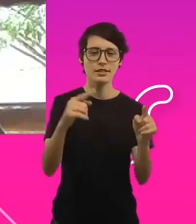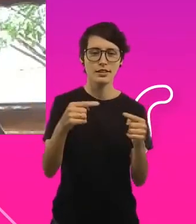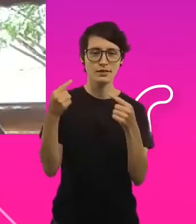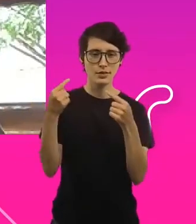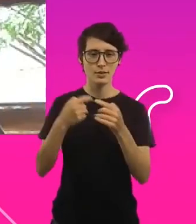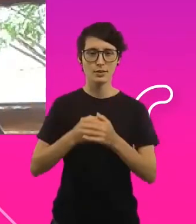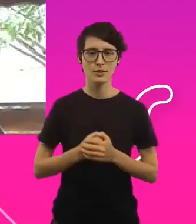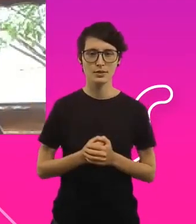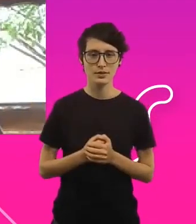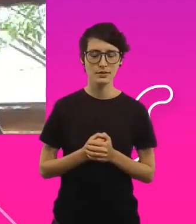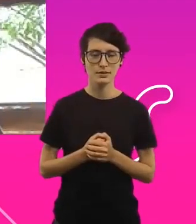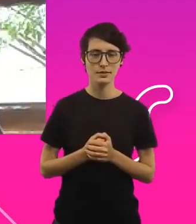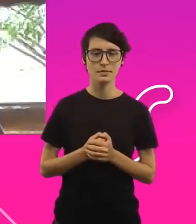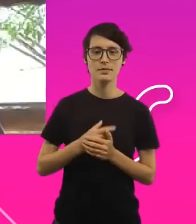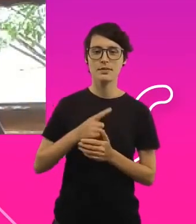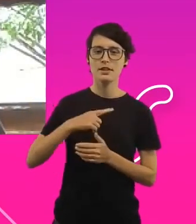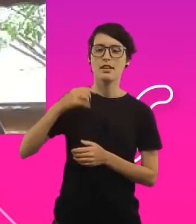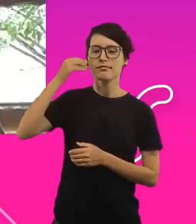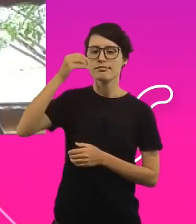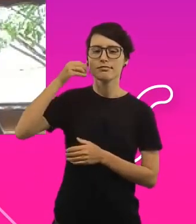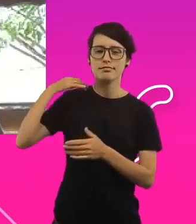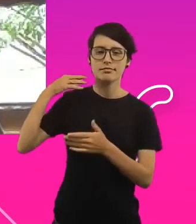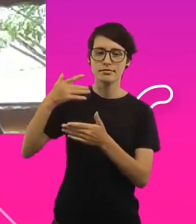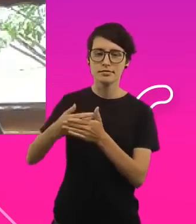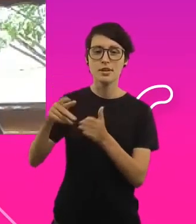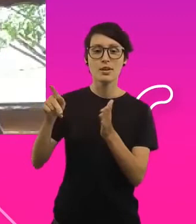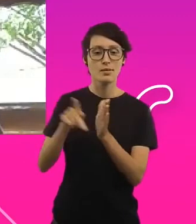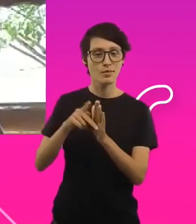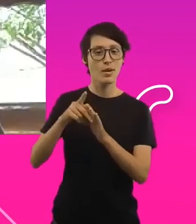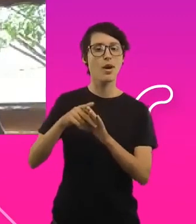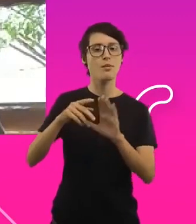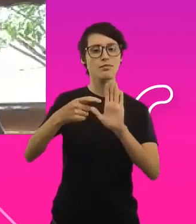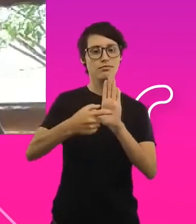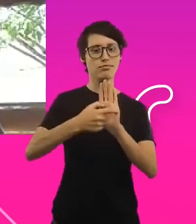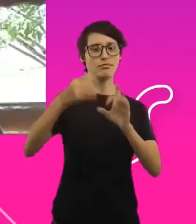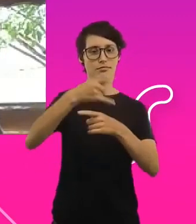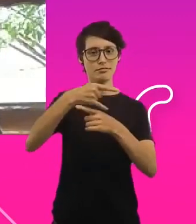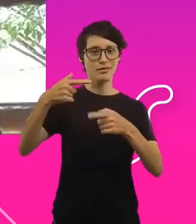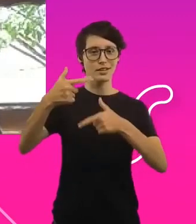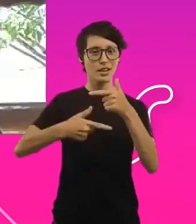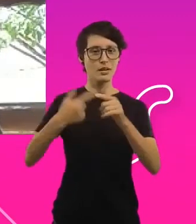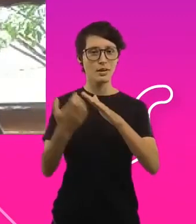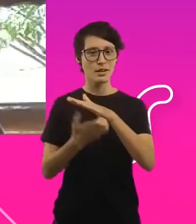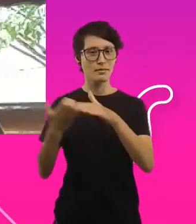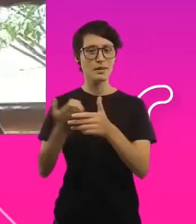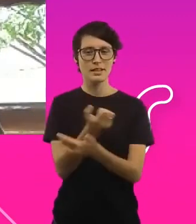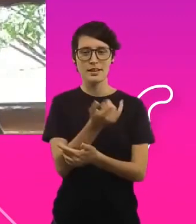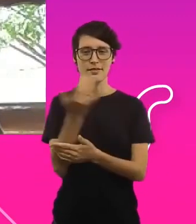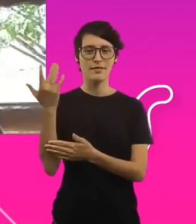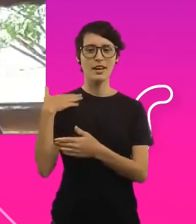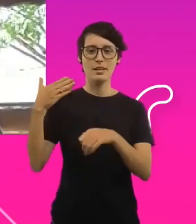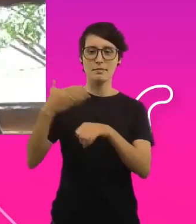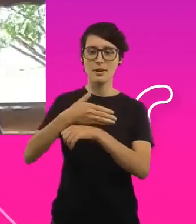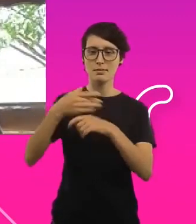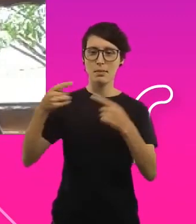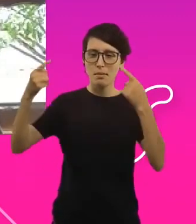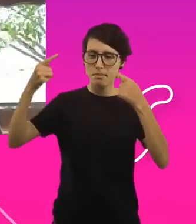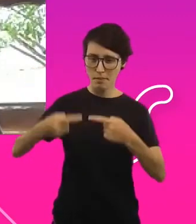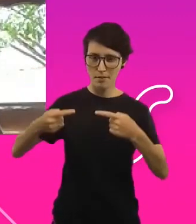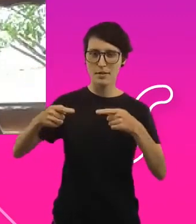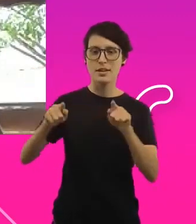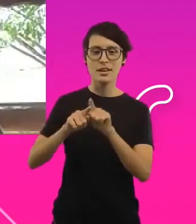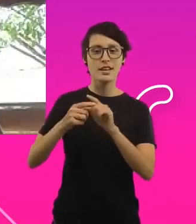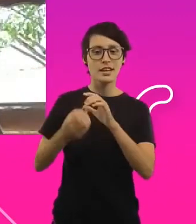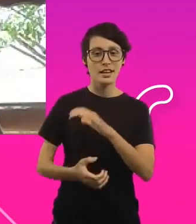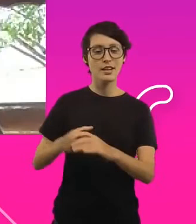Passou por programas de treinamento da Microsoft, trabalhou em grandes empresas, participou de competições internacionais e fundou a Carambola, onde